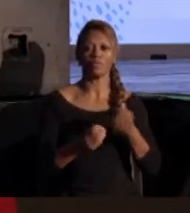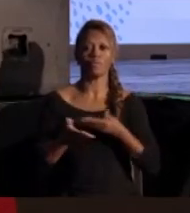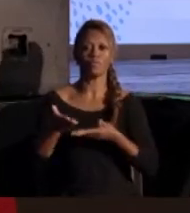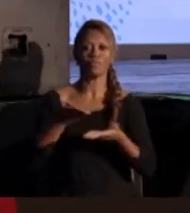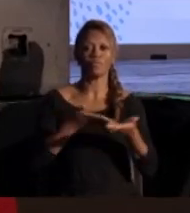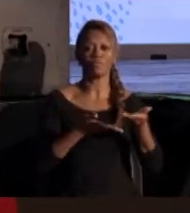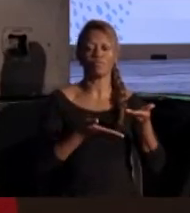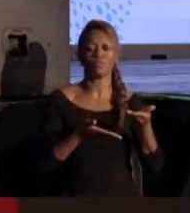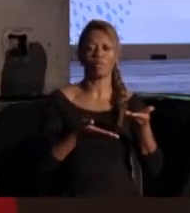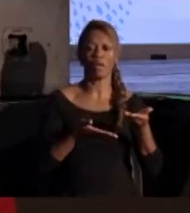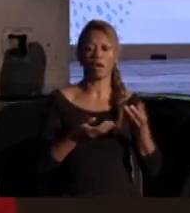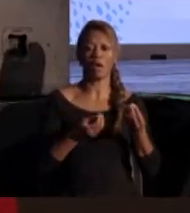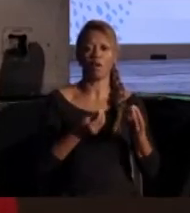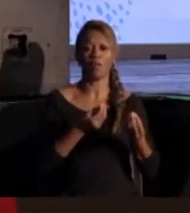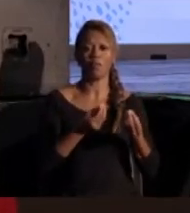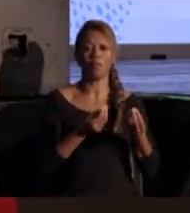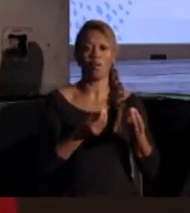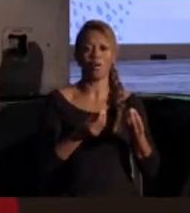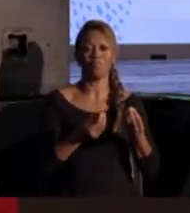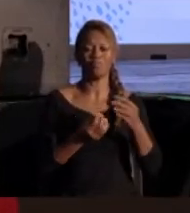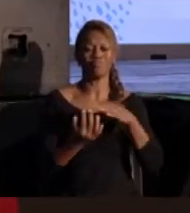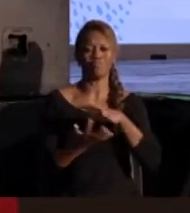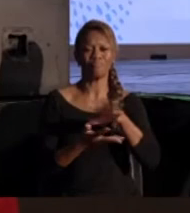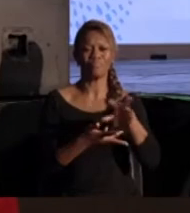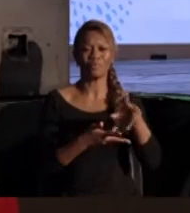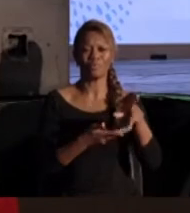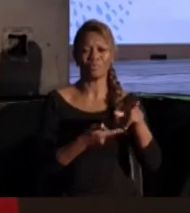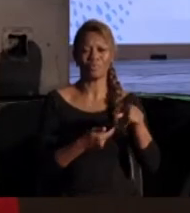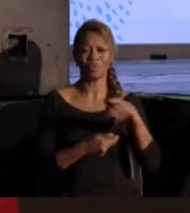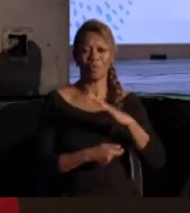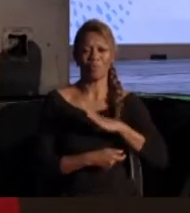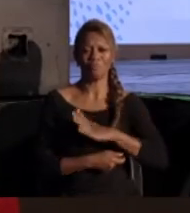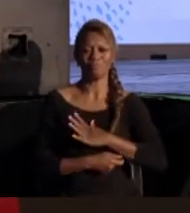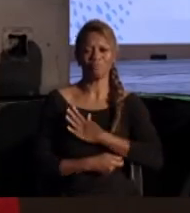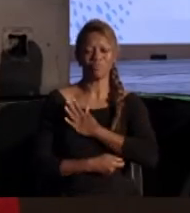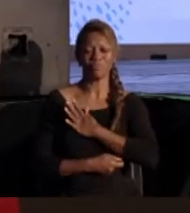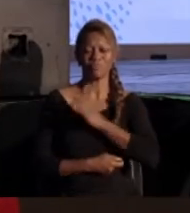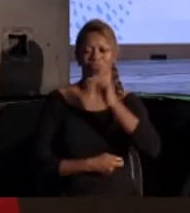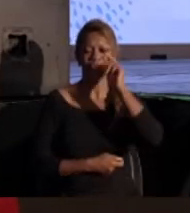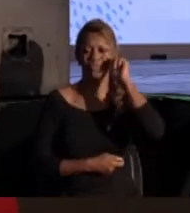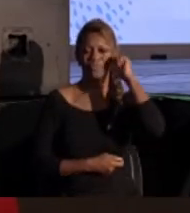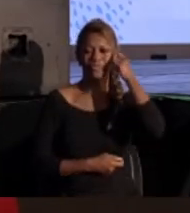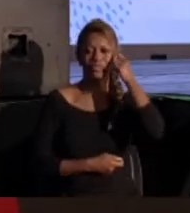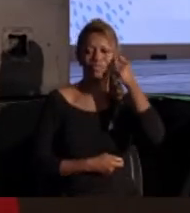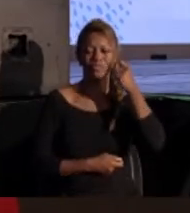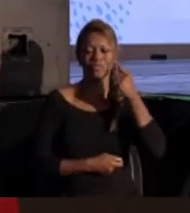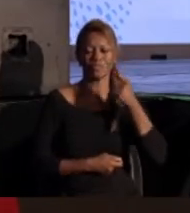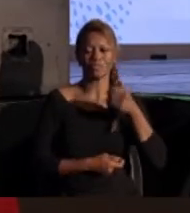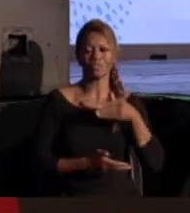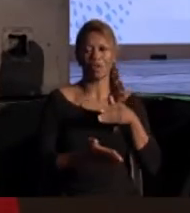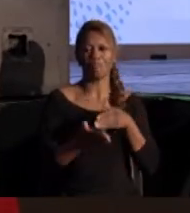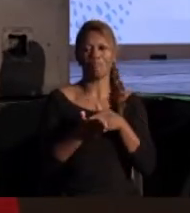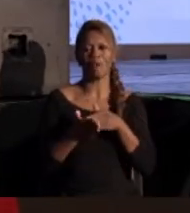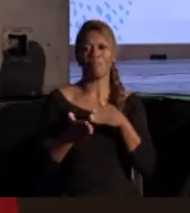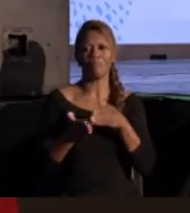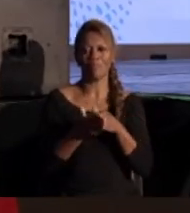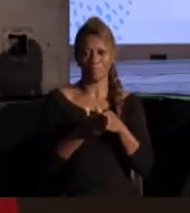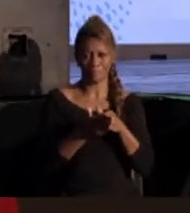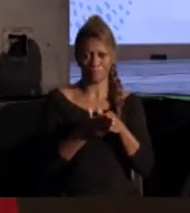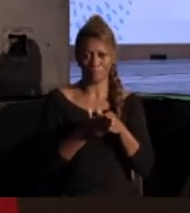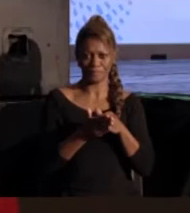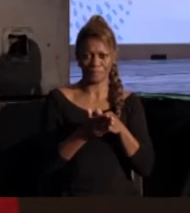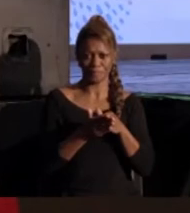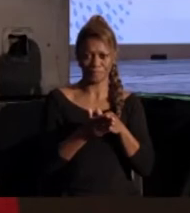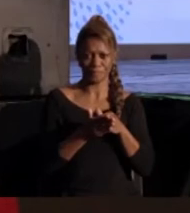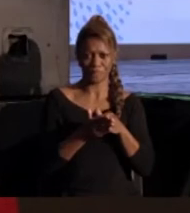com o mundo. O que está em jogo, né? De alguma forma, o racismo, todas as formas de opressão, elas criam um déficit